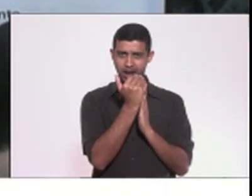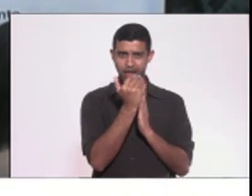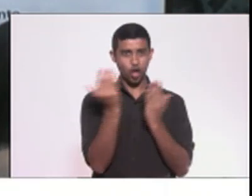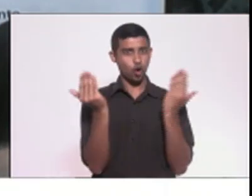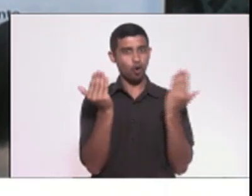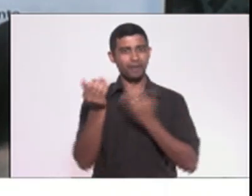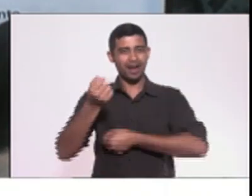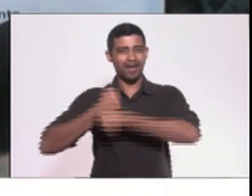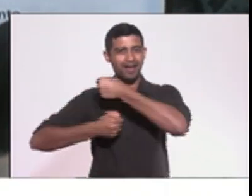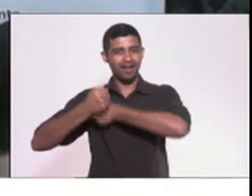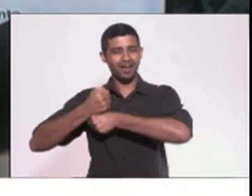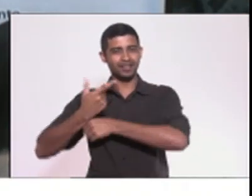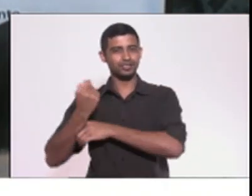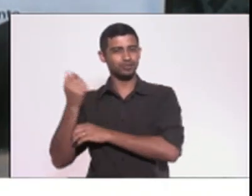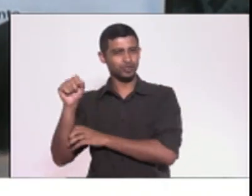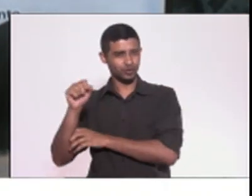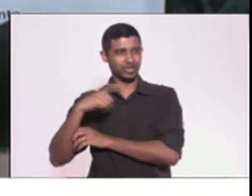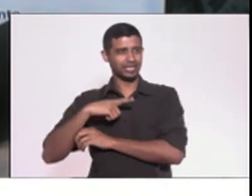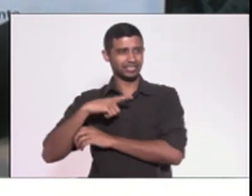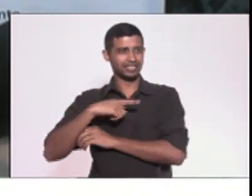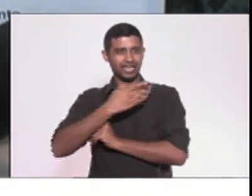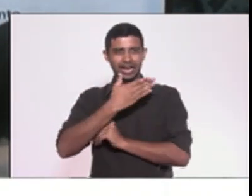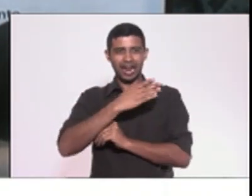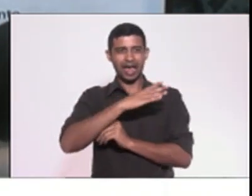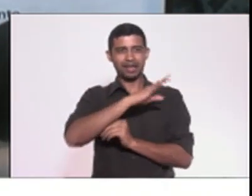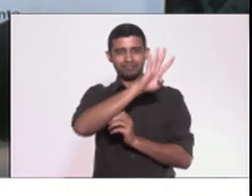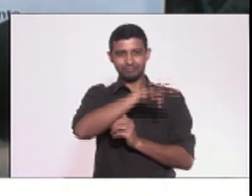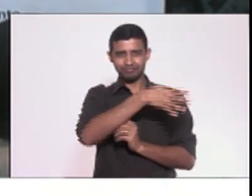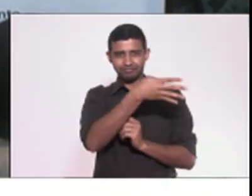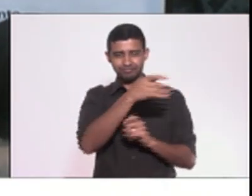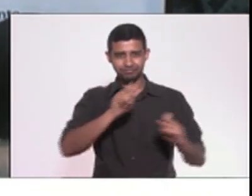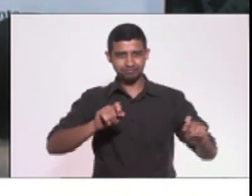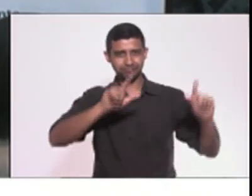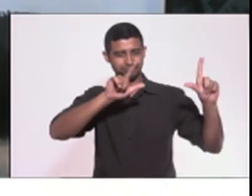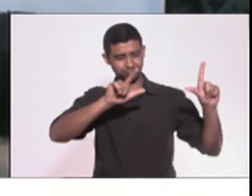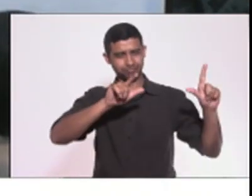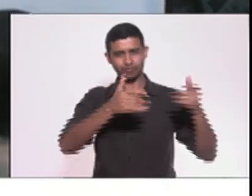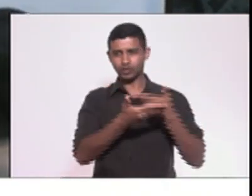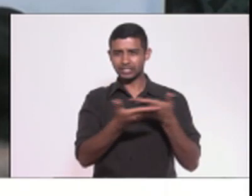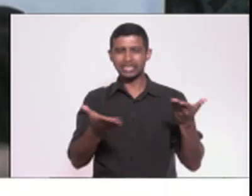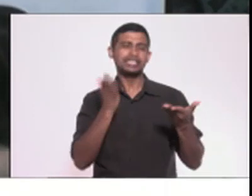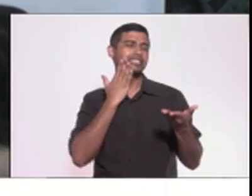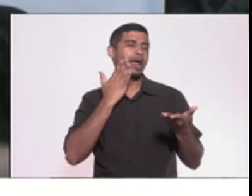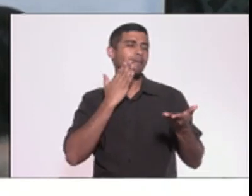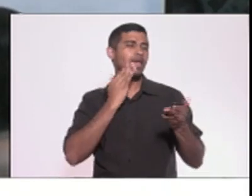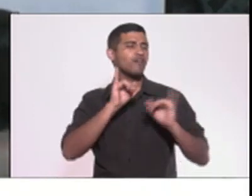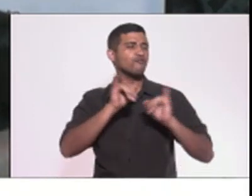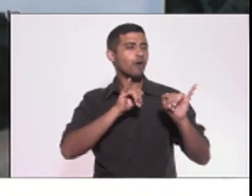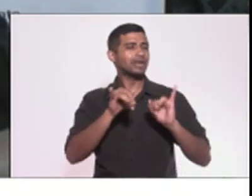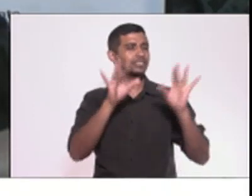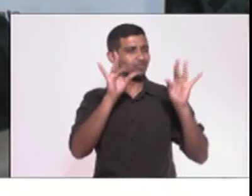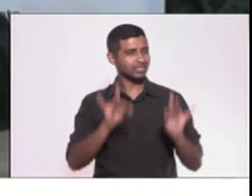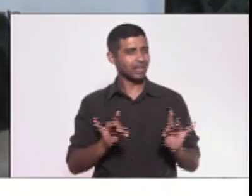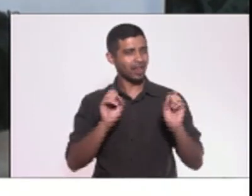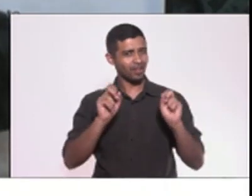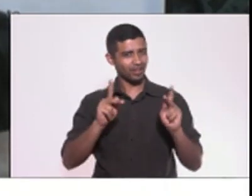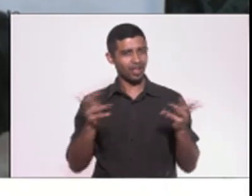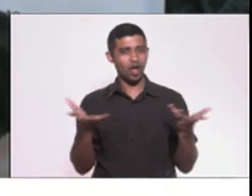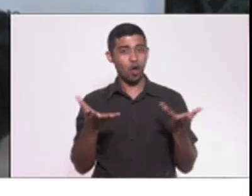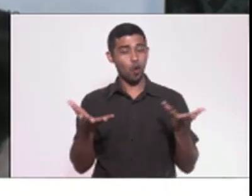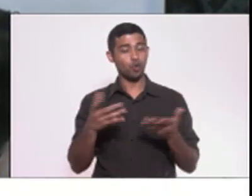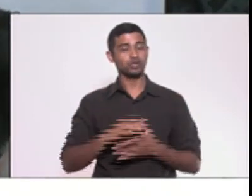alguns gráficos que nós vamos deixar aí com vocês, por conta de informações mais detalhadas. Então, atualmente, hoje,